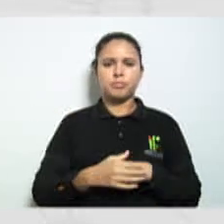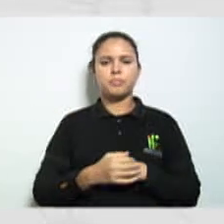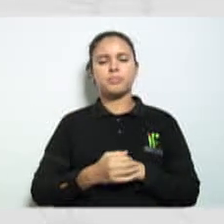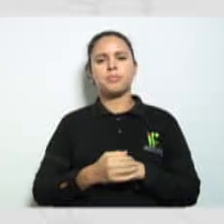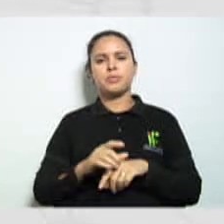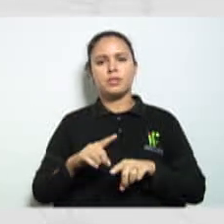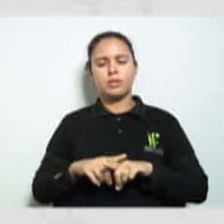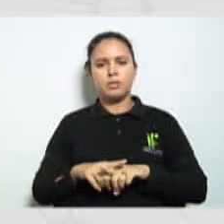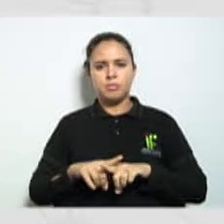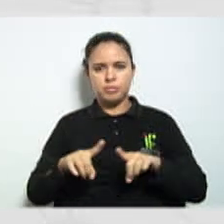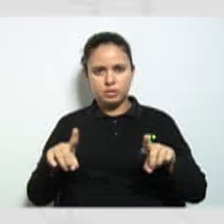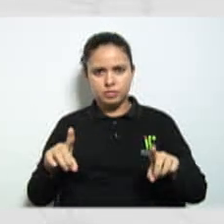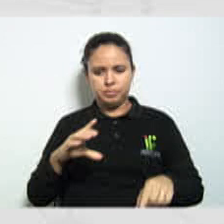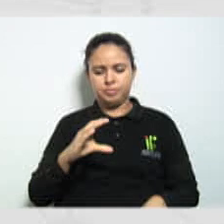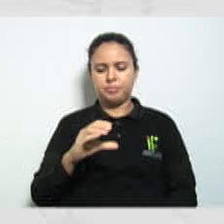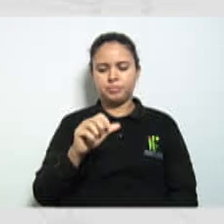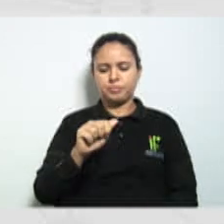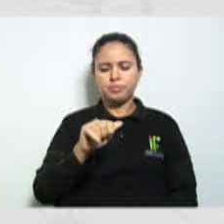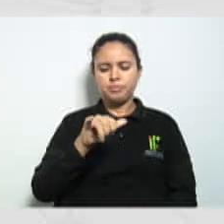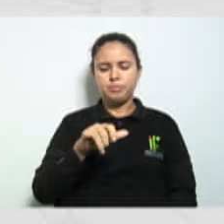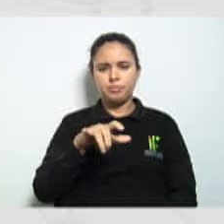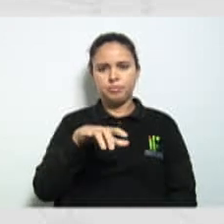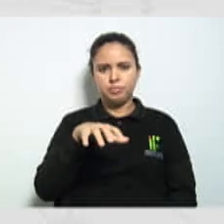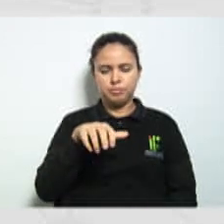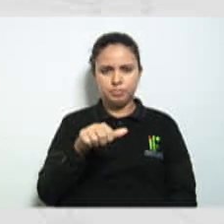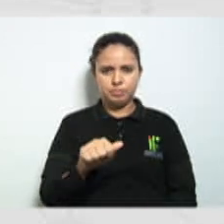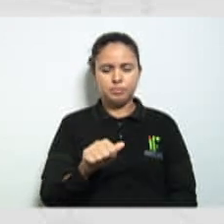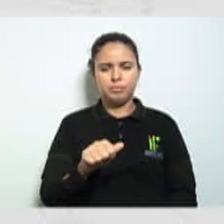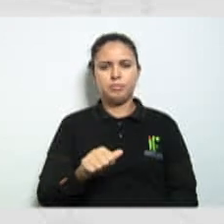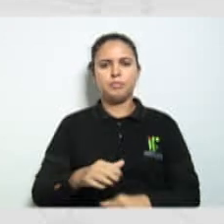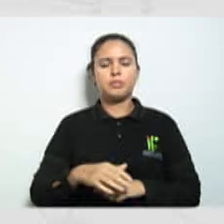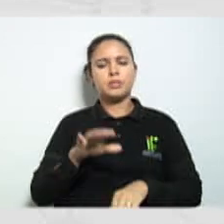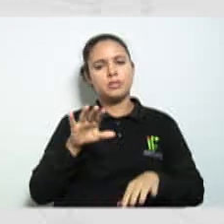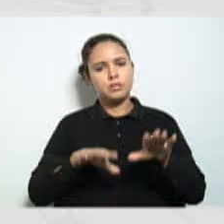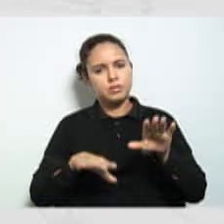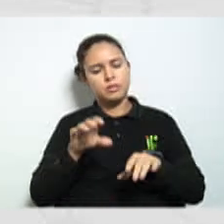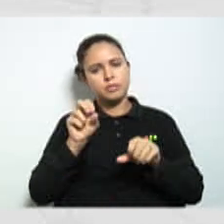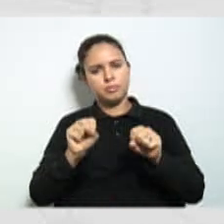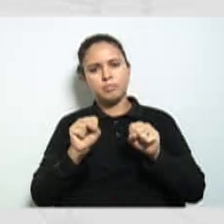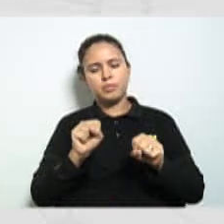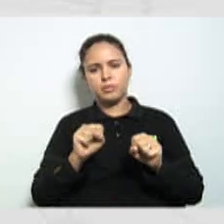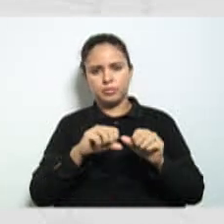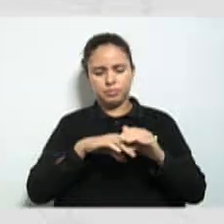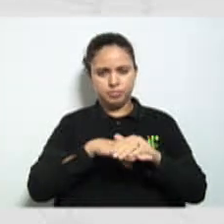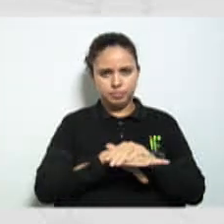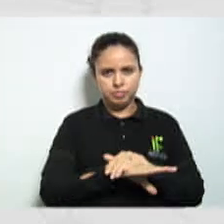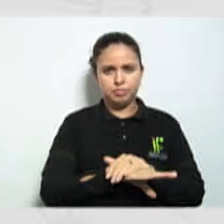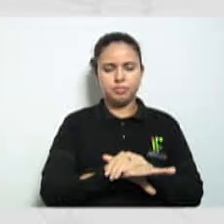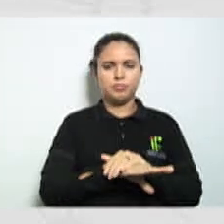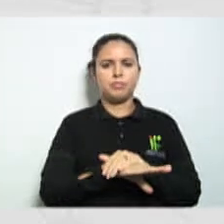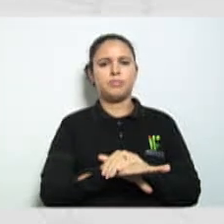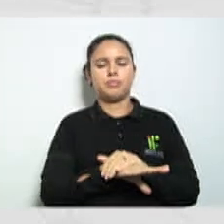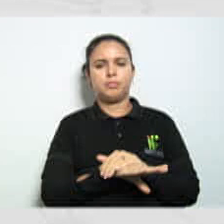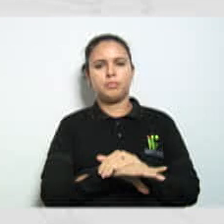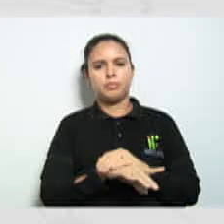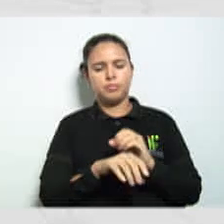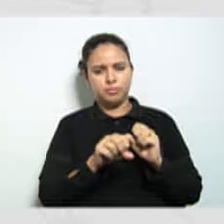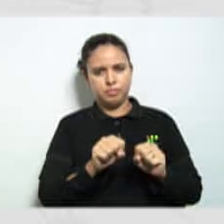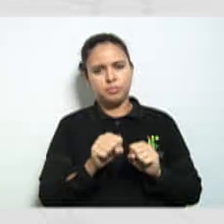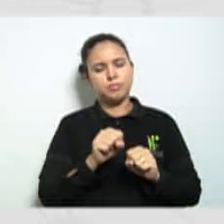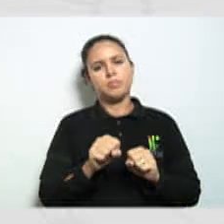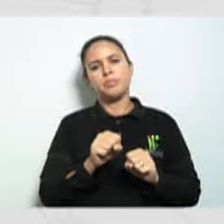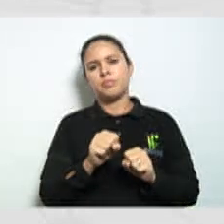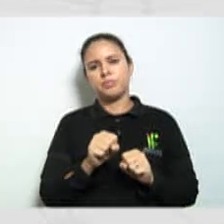caixa, né? Porque o estoque muitas vezes pode acontecer, dependendo do ramo, né? Ela pode ficar